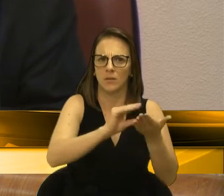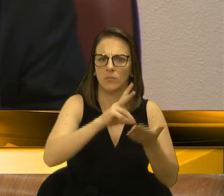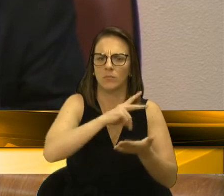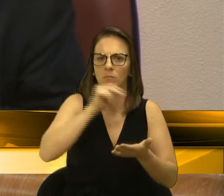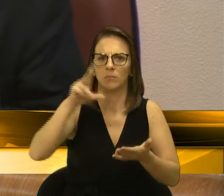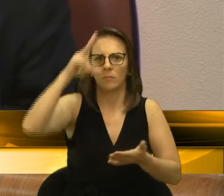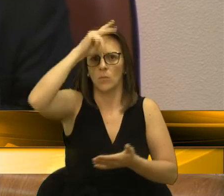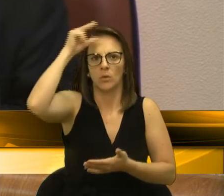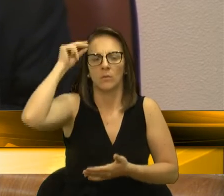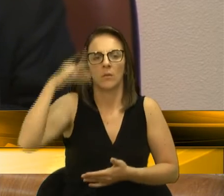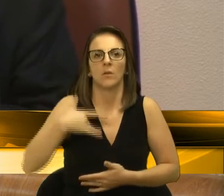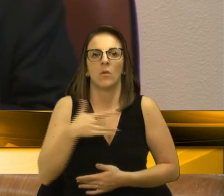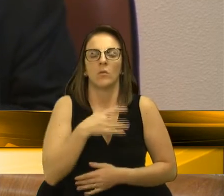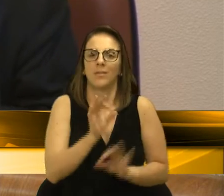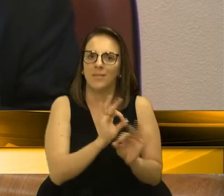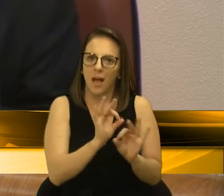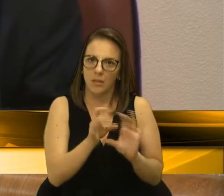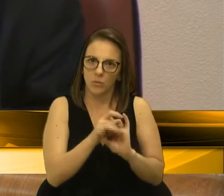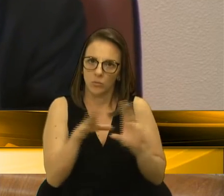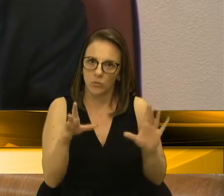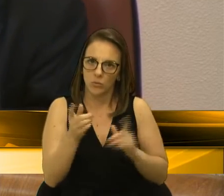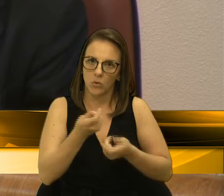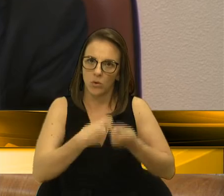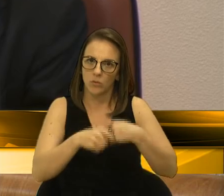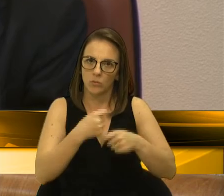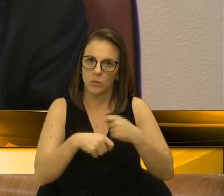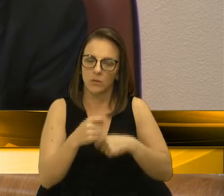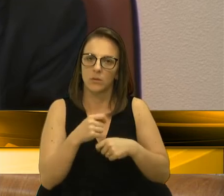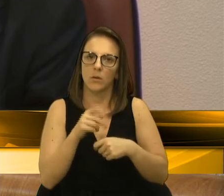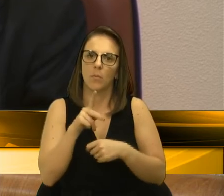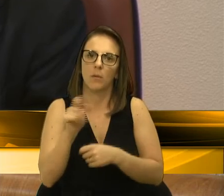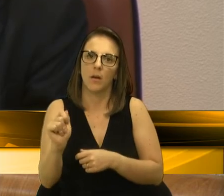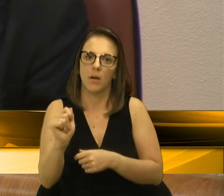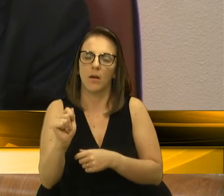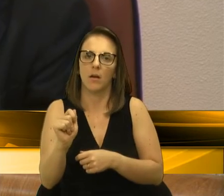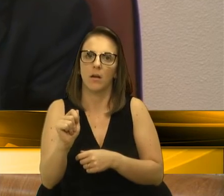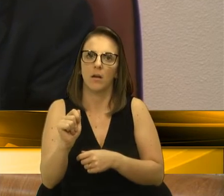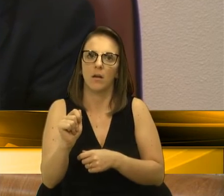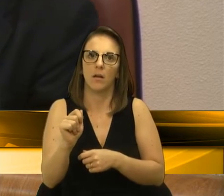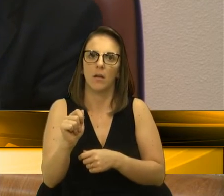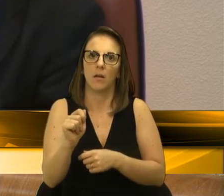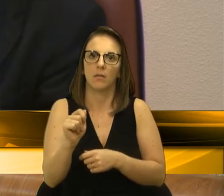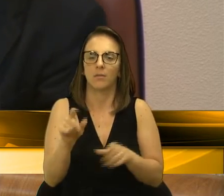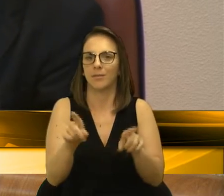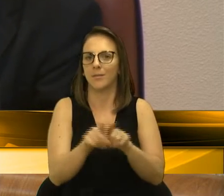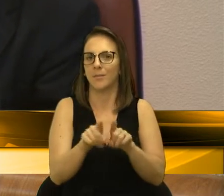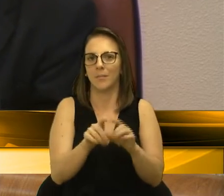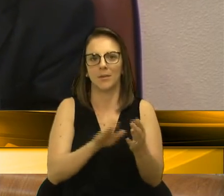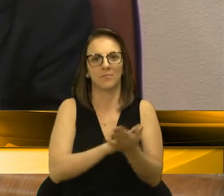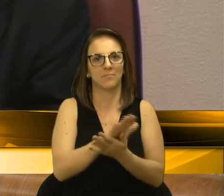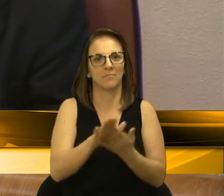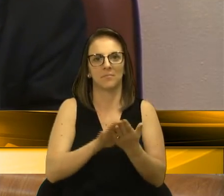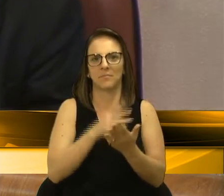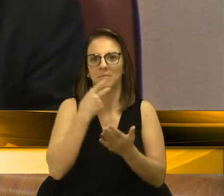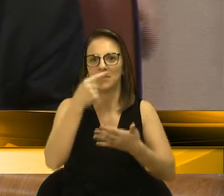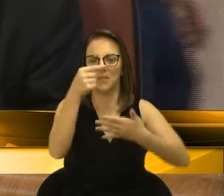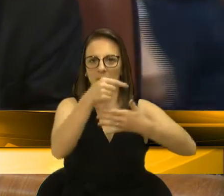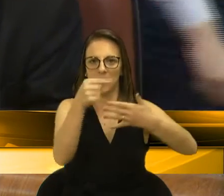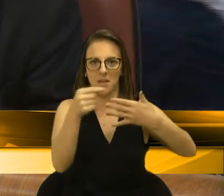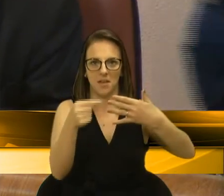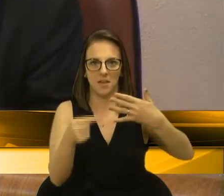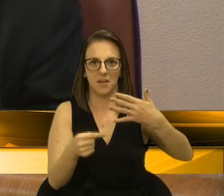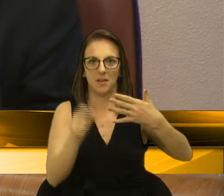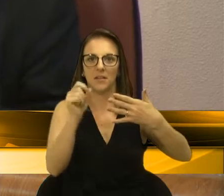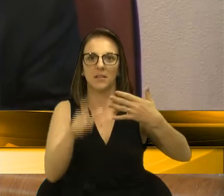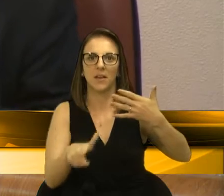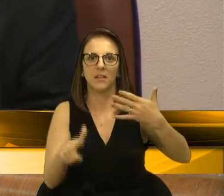PA, 24 horas, por óbvio, não definiu os critérios para a celebração do convênio com a vencedora